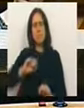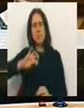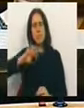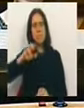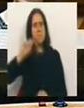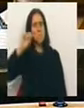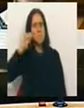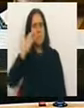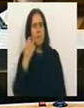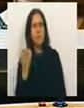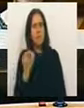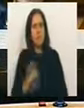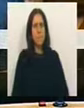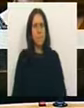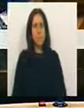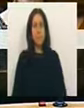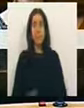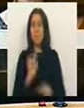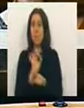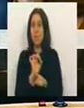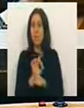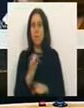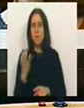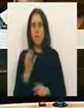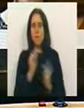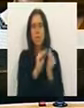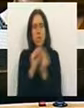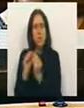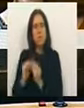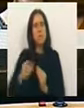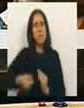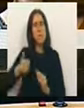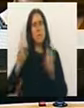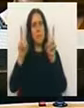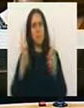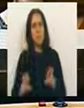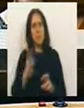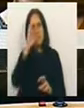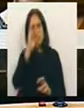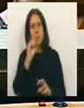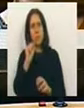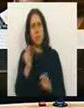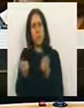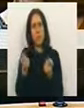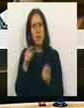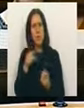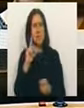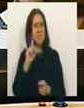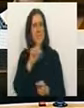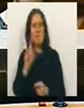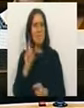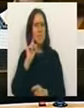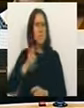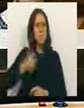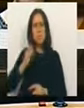sofria hora quando tratou de fazer uma rã sobre a matéria essencial de governação essa questão mais importante a mais